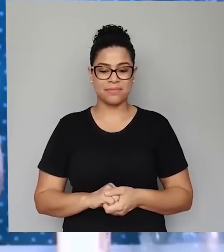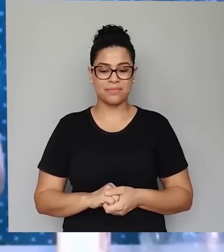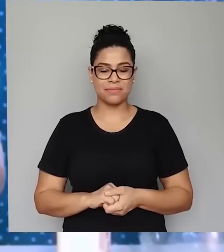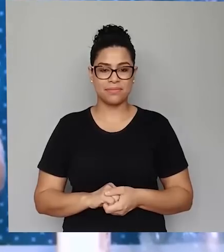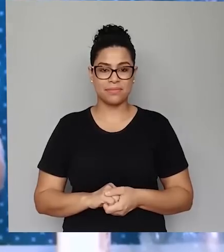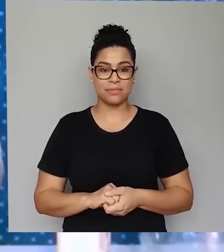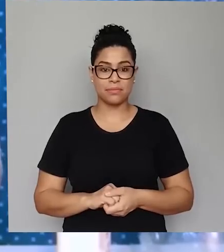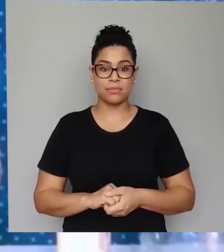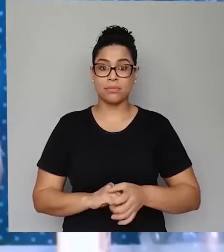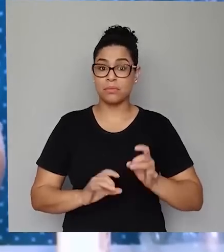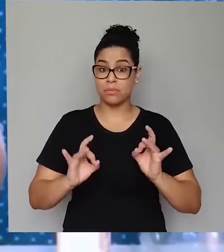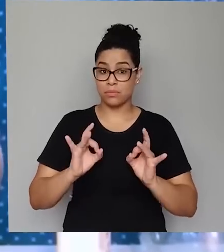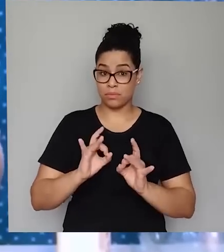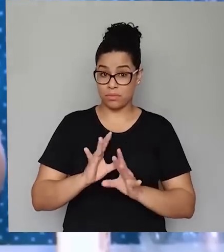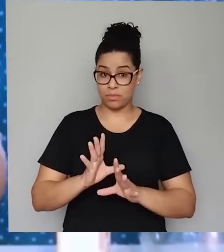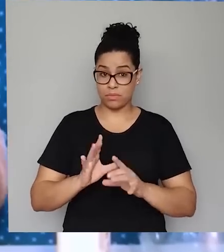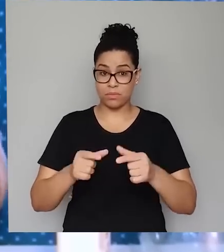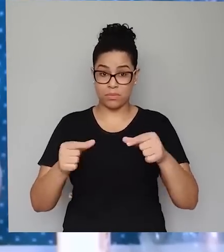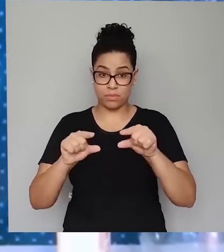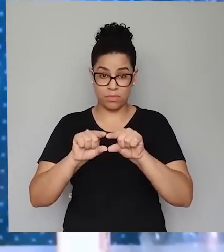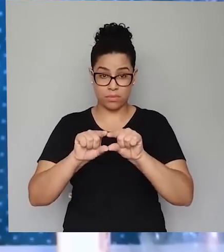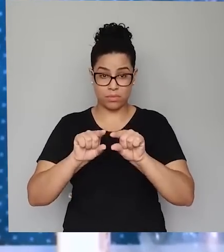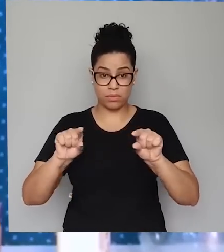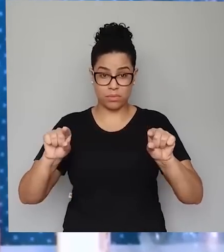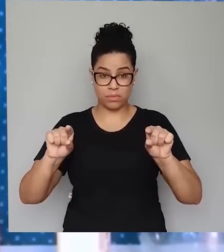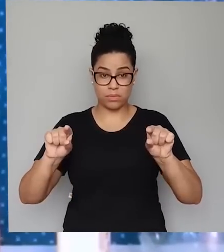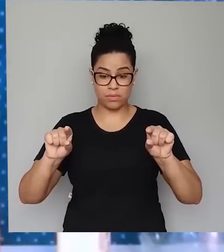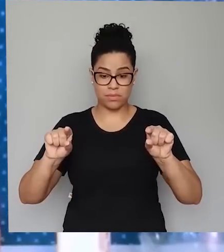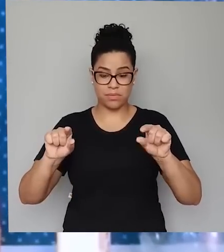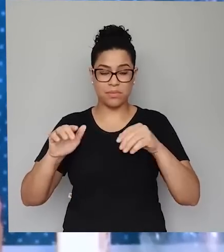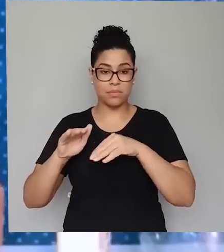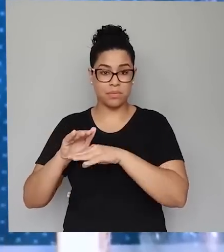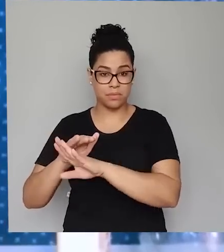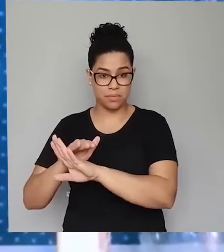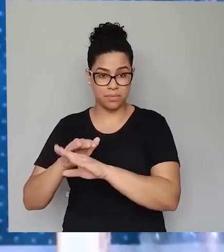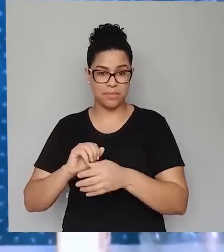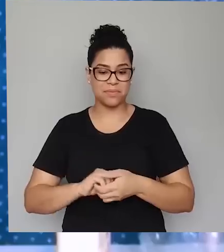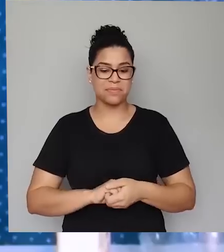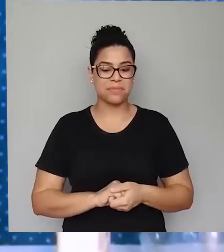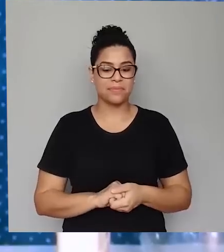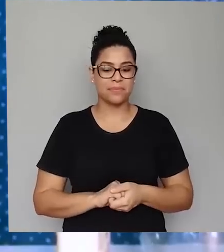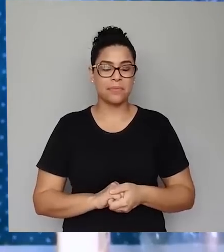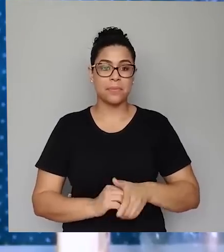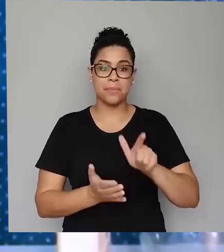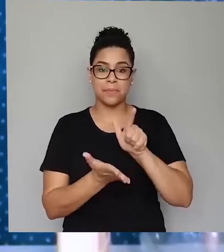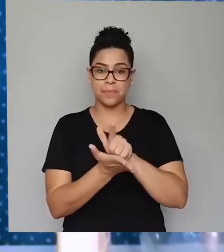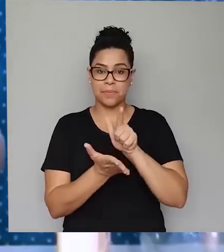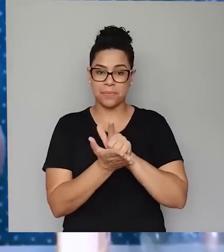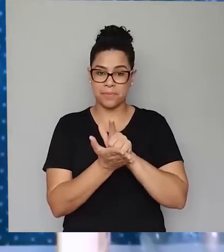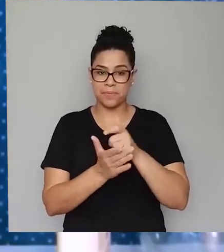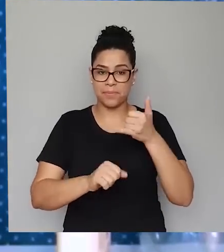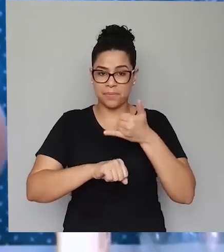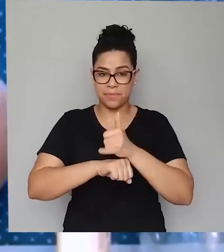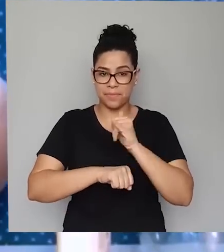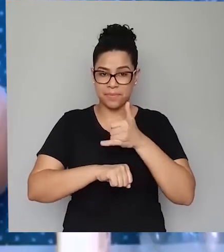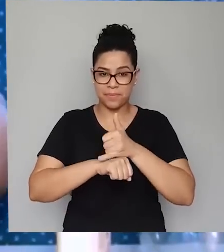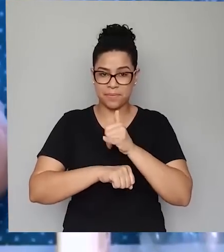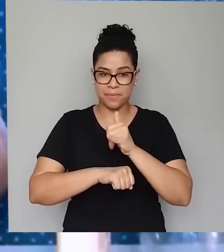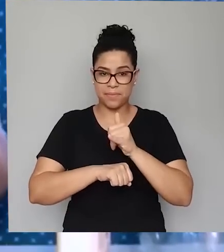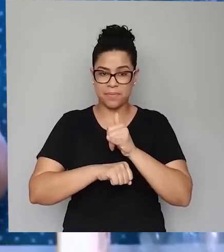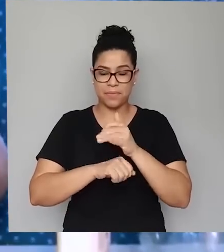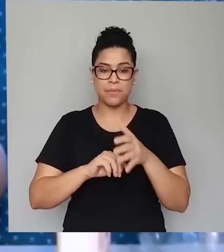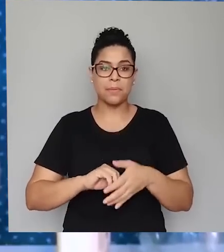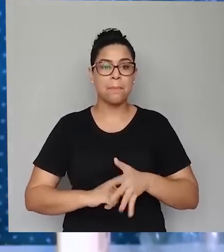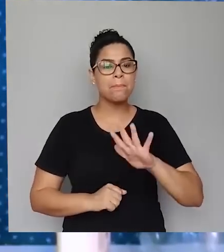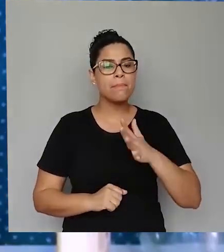Com essa parte pronta, nós vamos reservar e pegar aquele pedaço de papel alumínio de aproximadamente 20